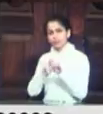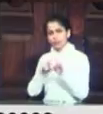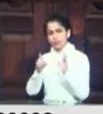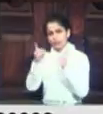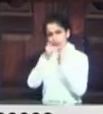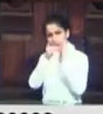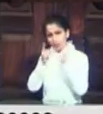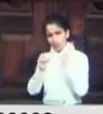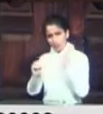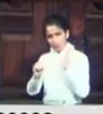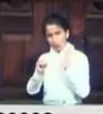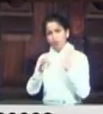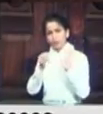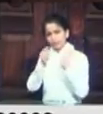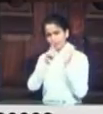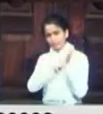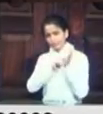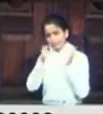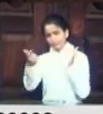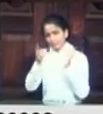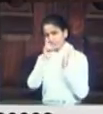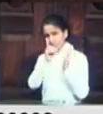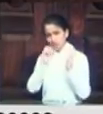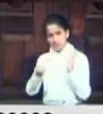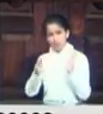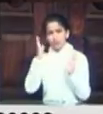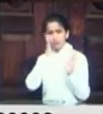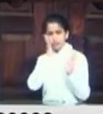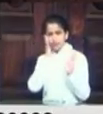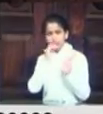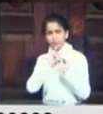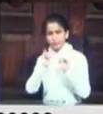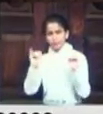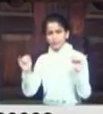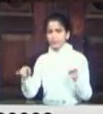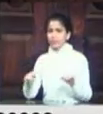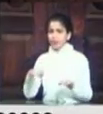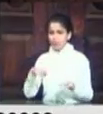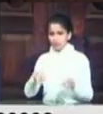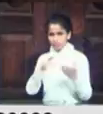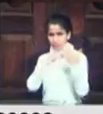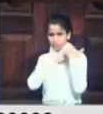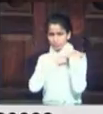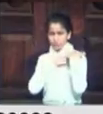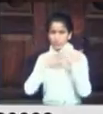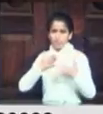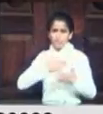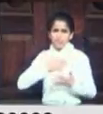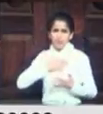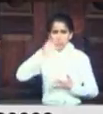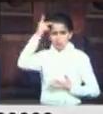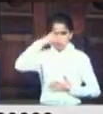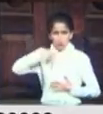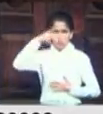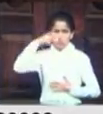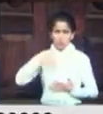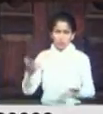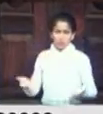Oficial, cada um precisa assumir a responsabilidade pelo seu voto.